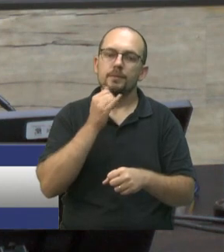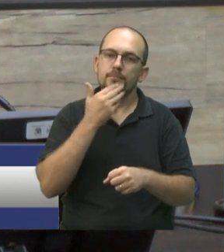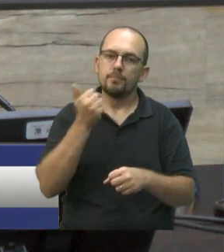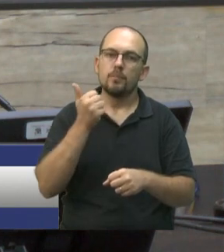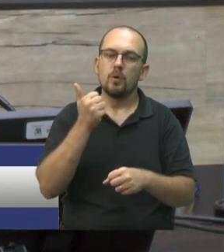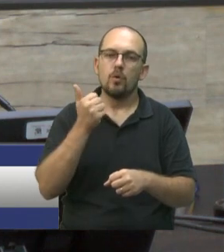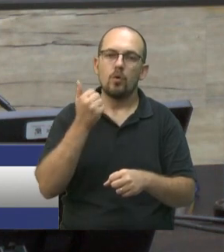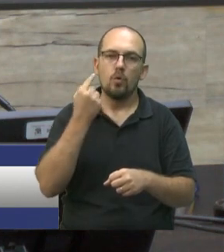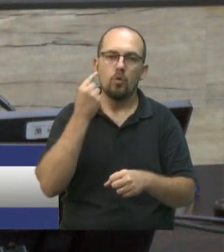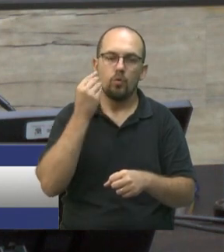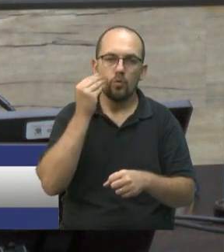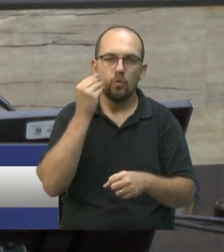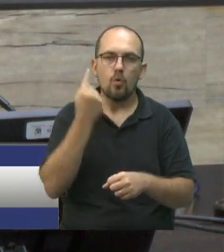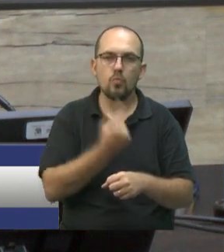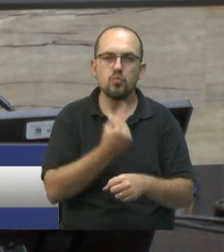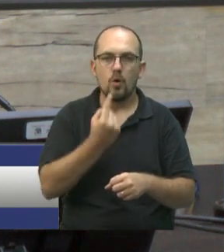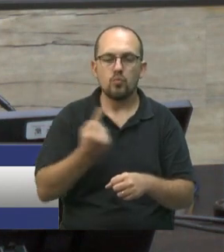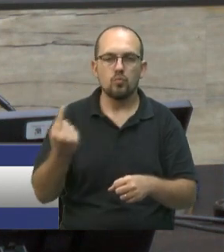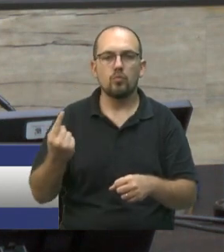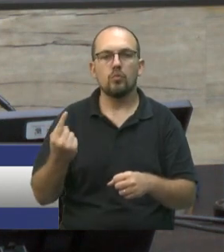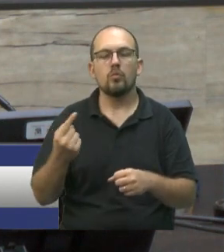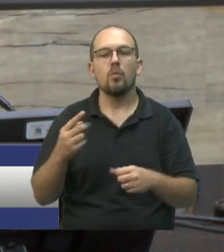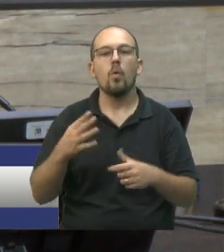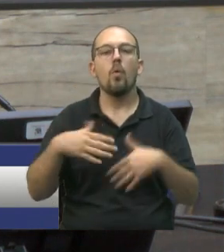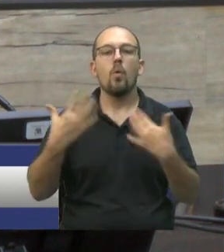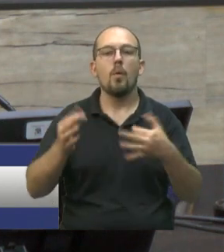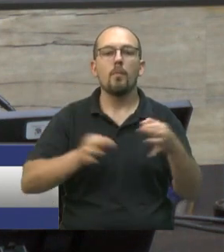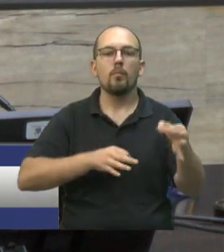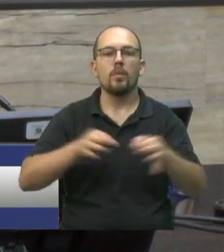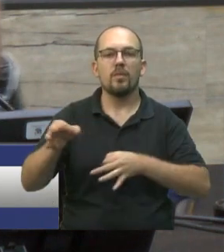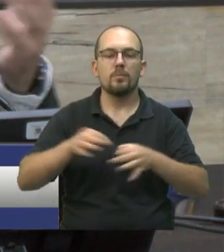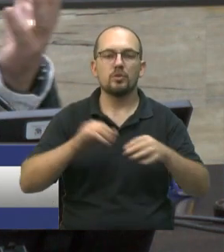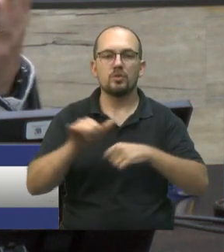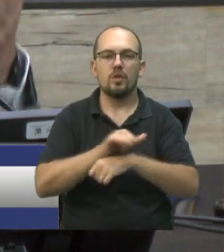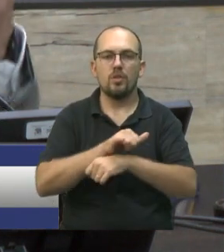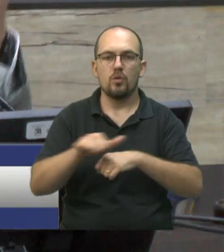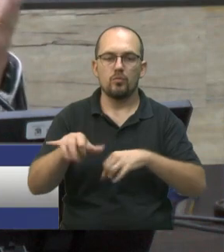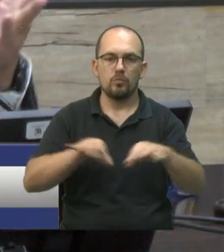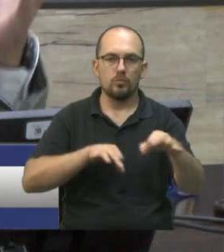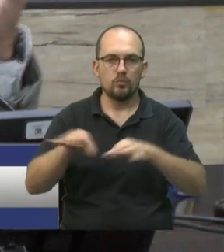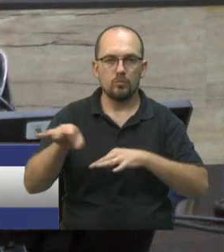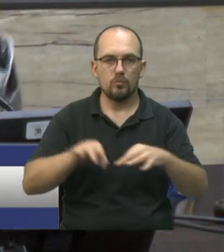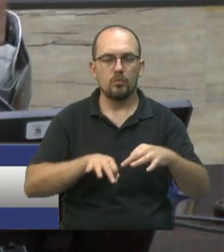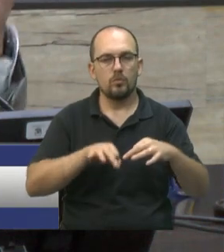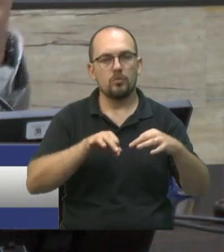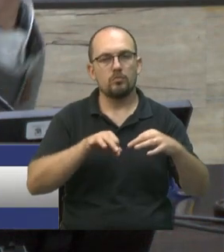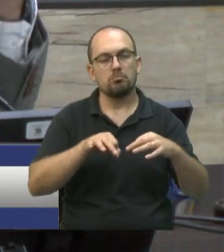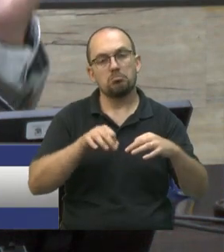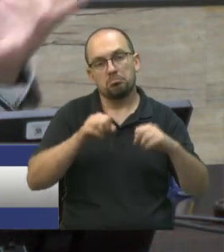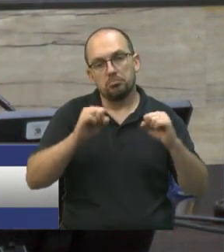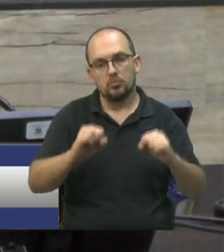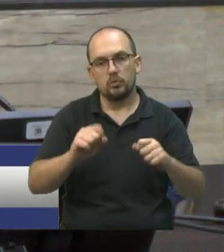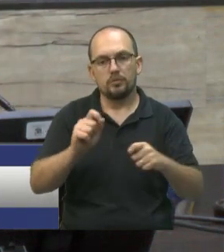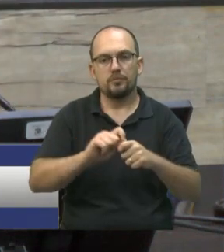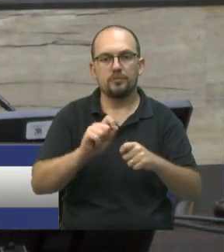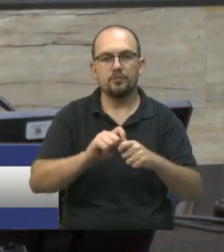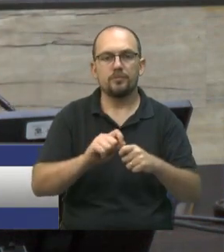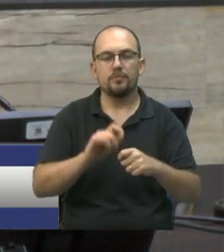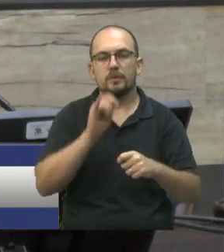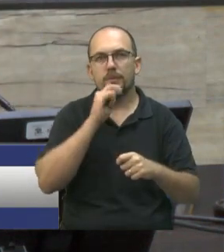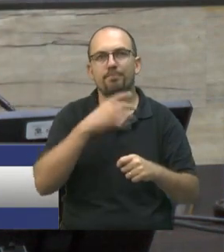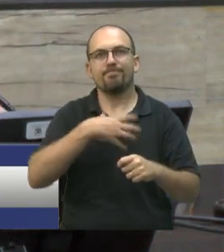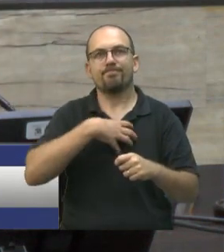apresentado uma plenária, como é o seu planejamento estratégico. E aí, de repente, a isso faz-se a questão. Nós